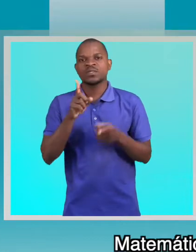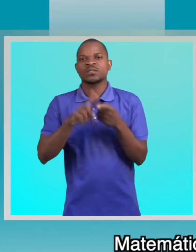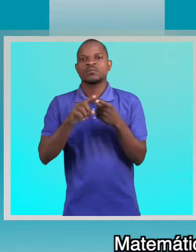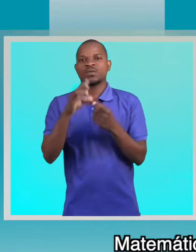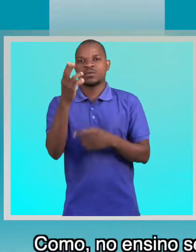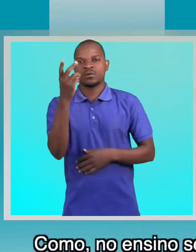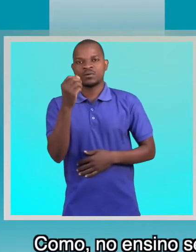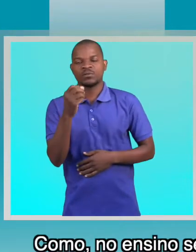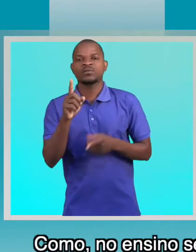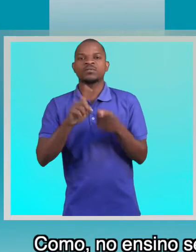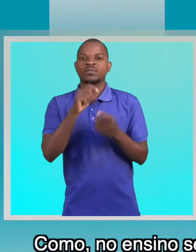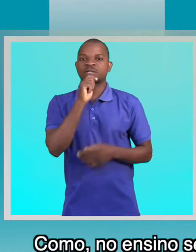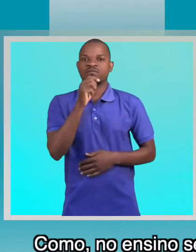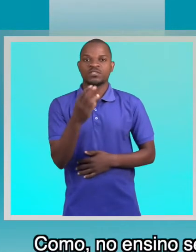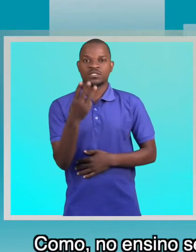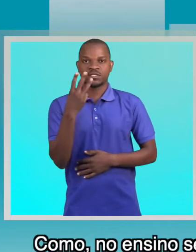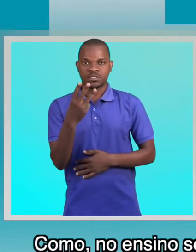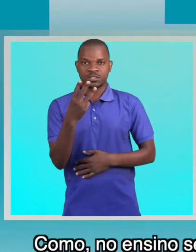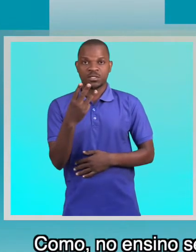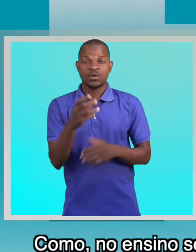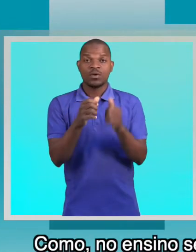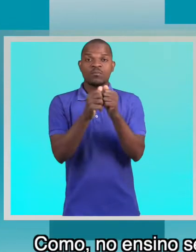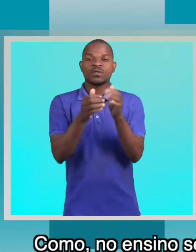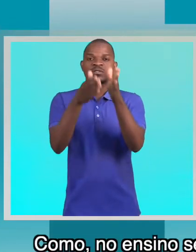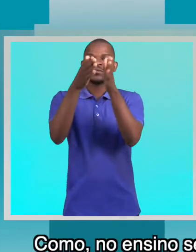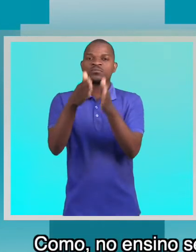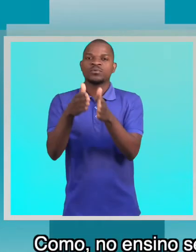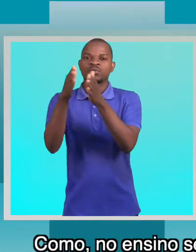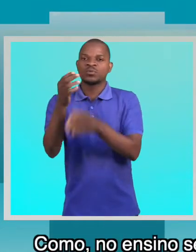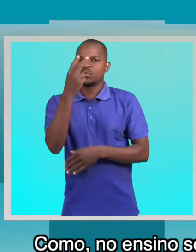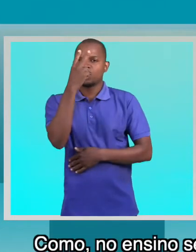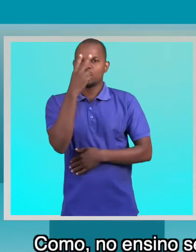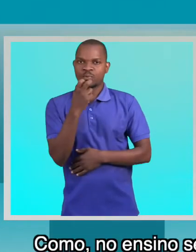entrevista. Então, como a pessoa com deficiência visual,